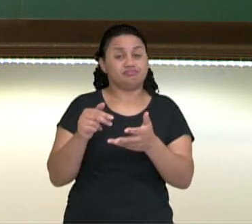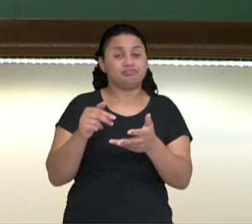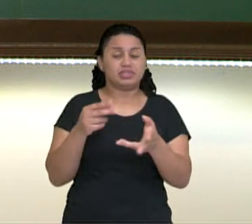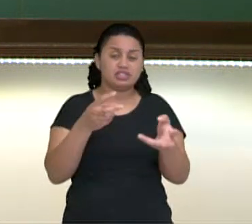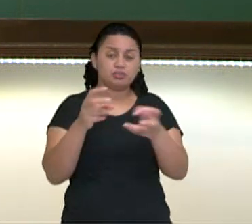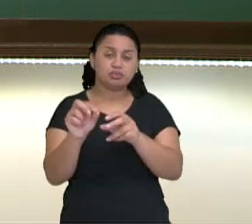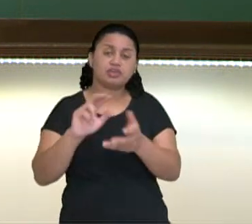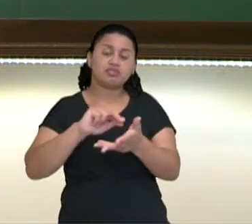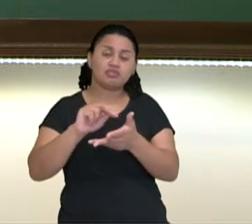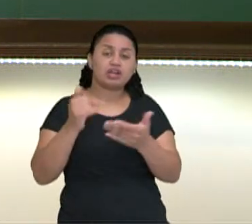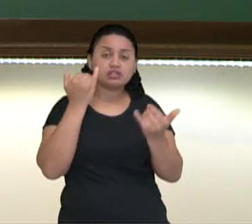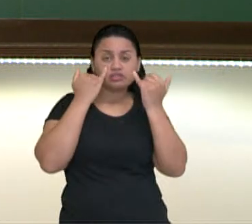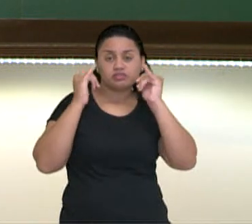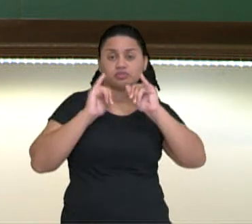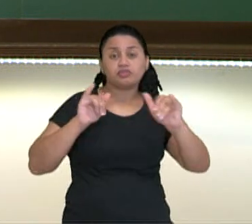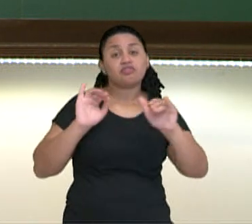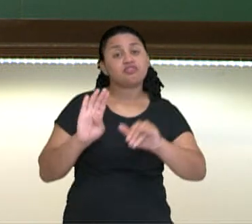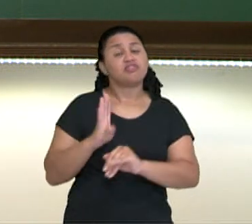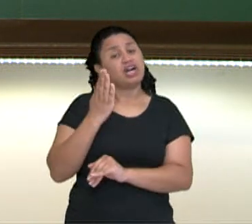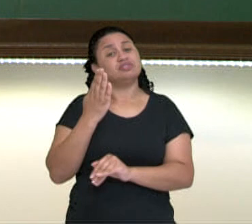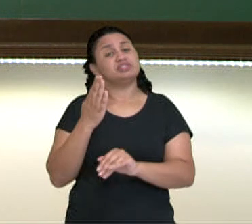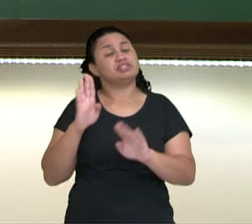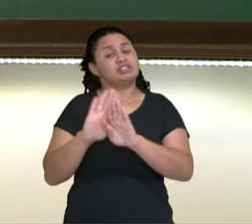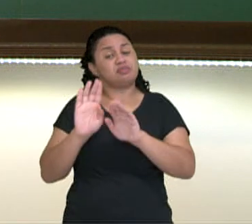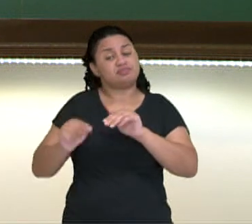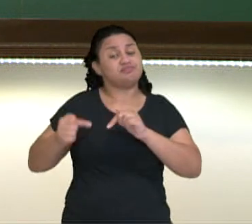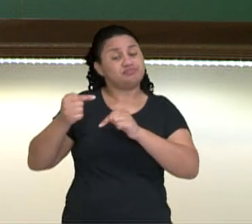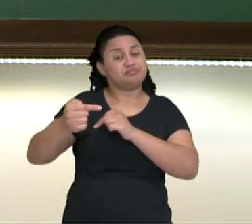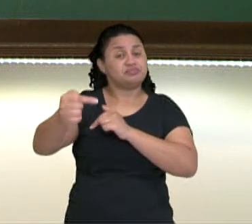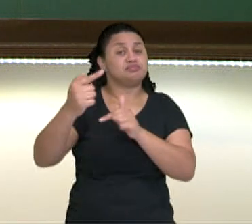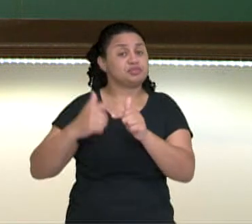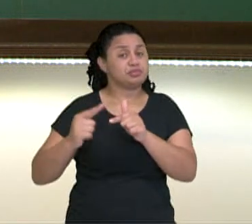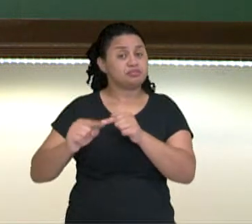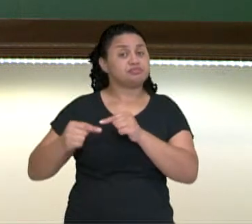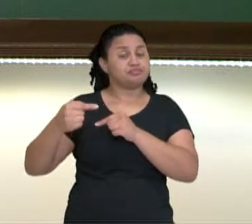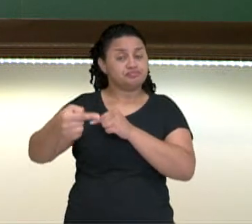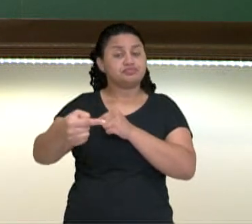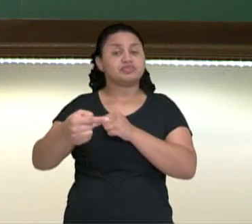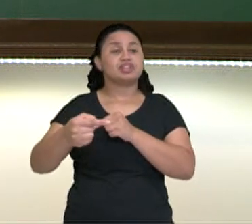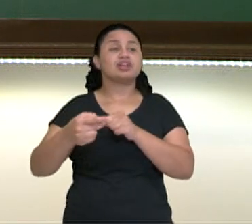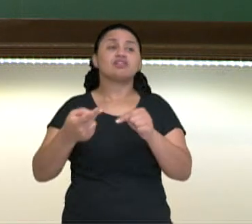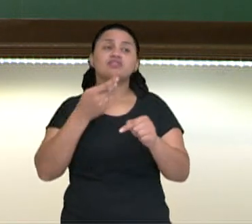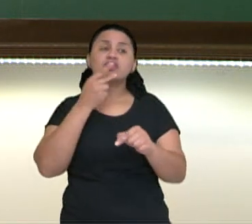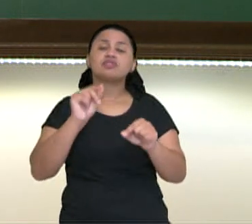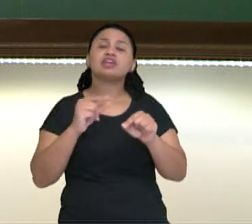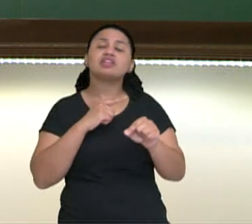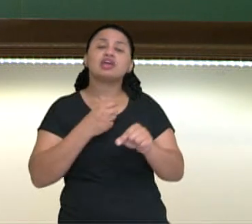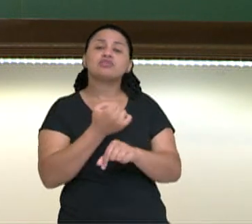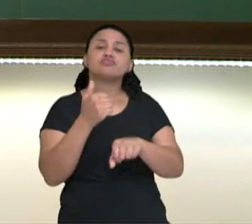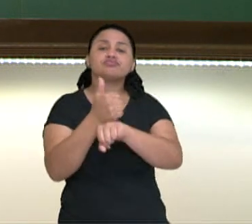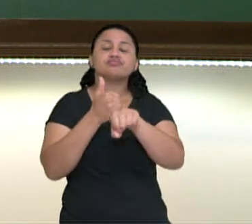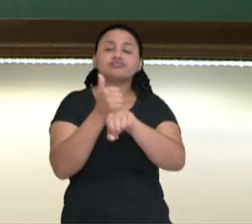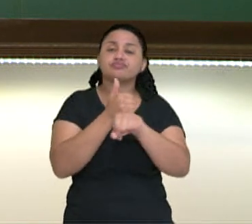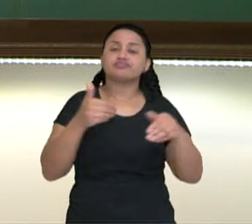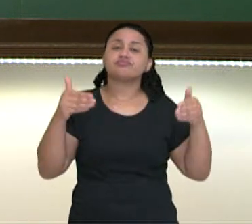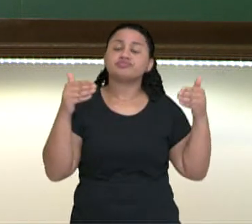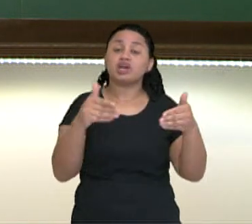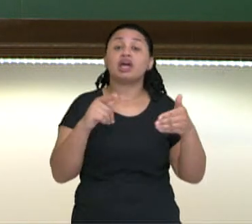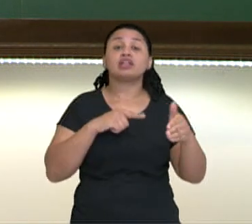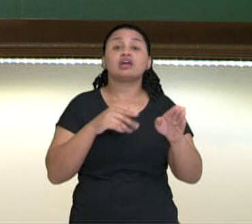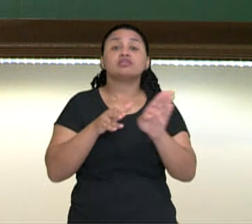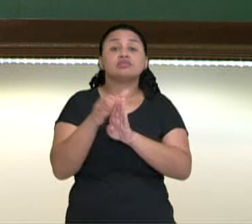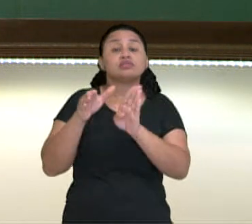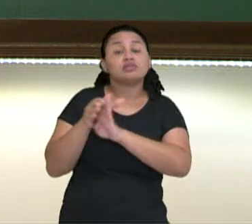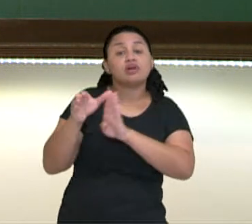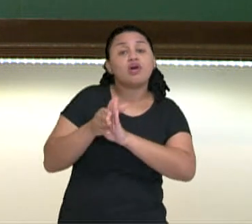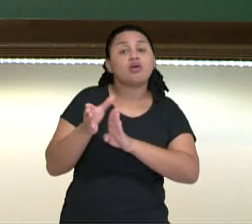muitas consequências por causa dela, né? Então, ele está dizendo ali, existem especialistas que dão algumas dicas de como